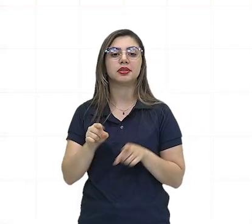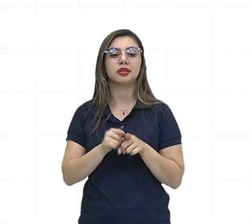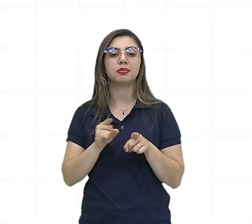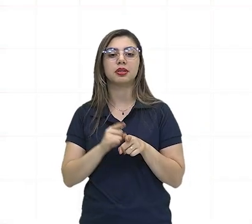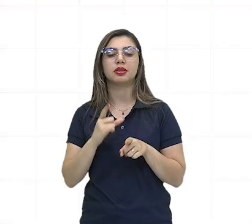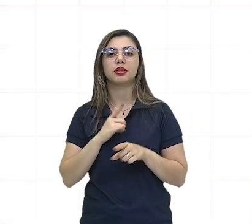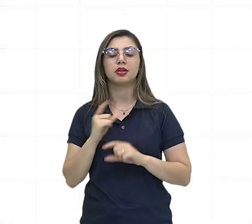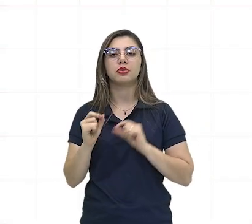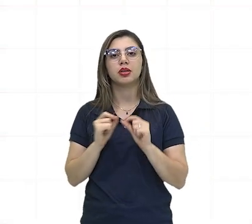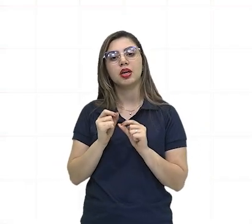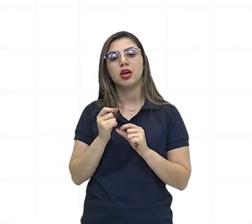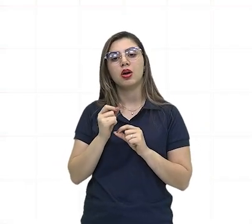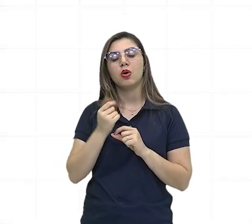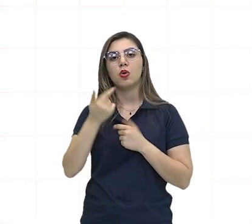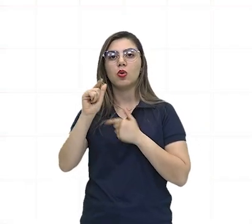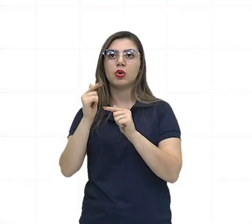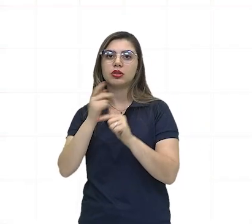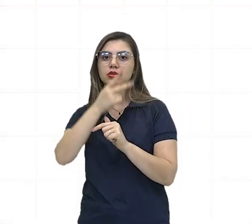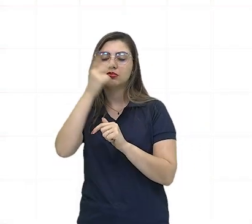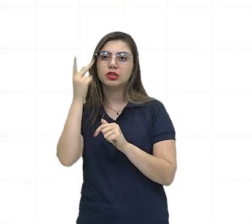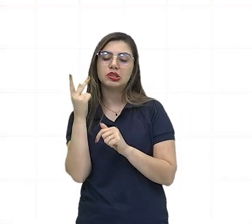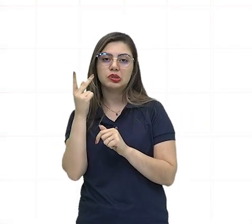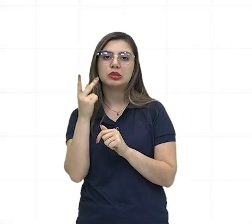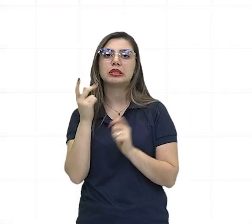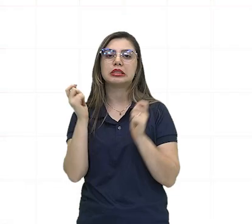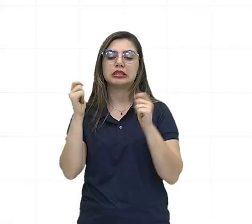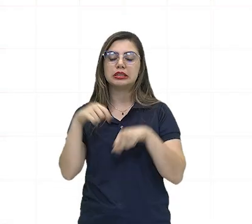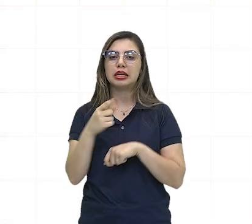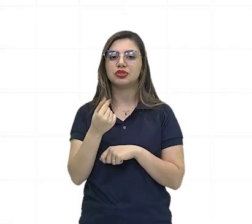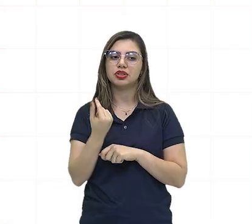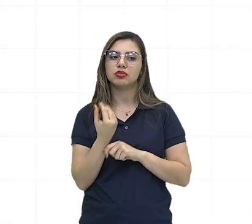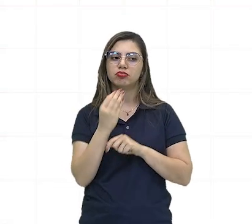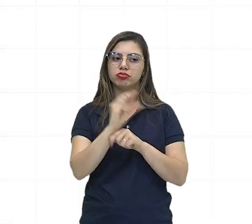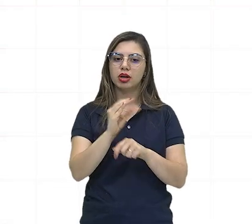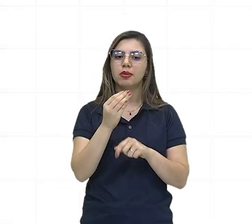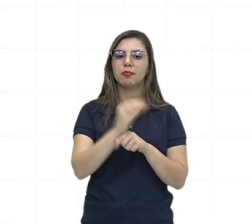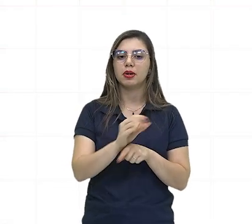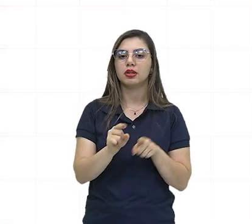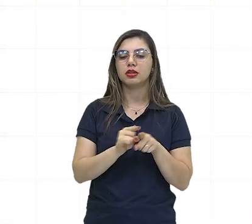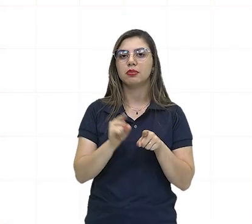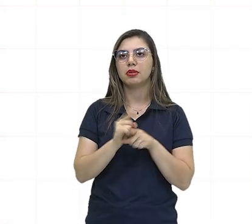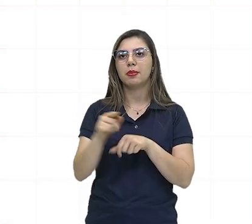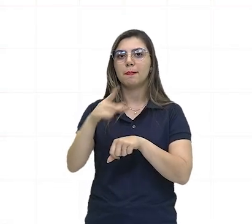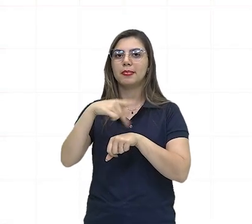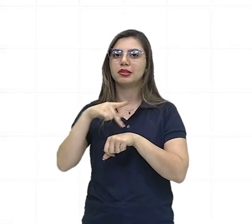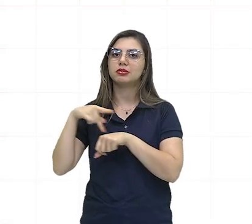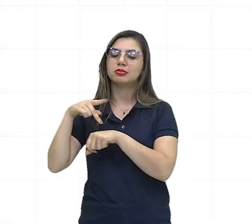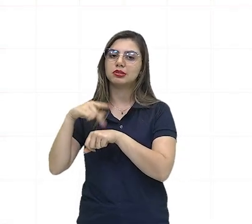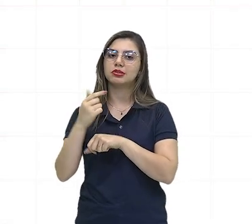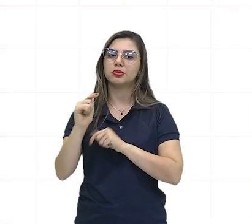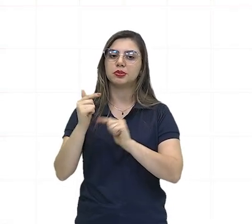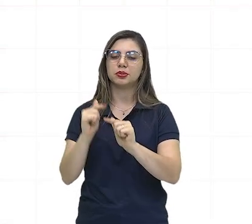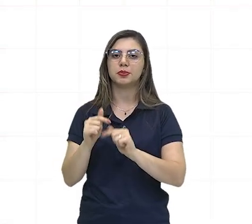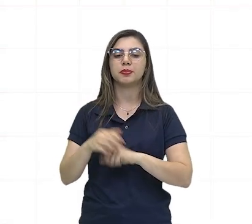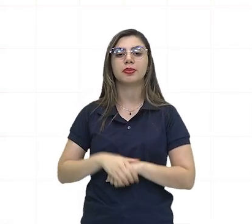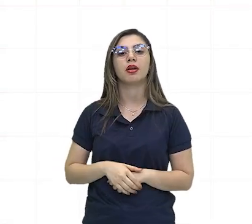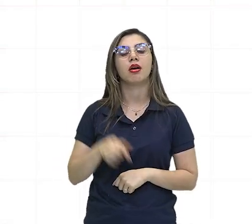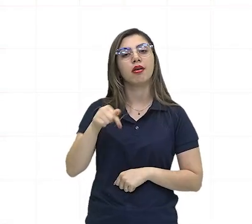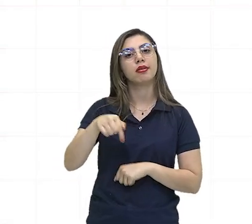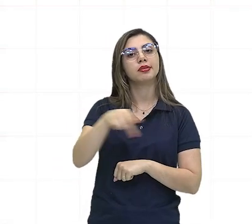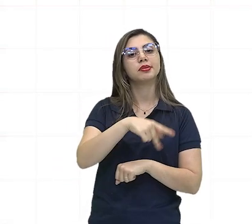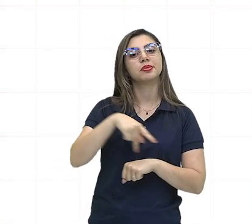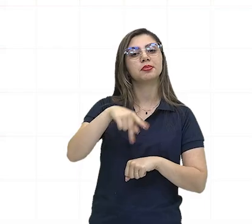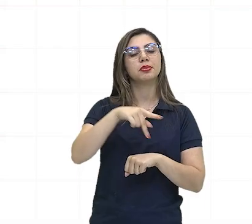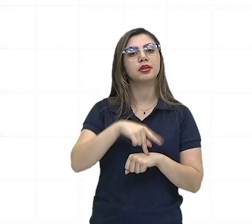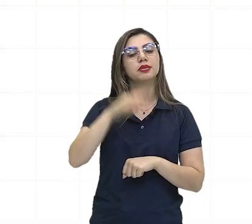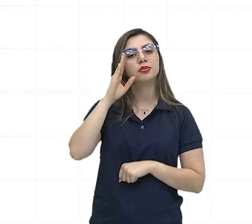de investidores nacionais e estrangeiros, incluindo multinacionais agrícolas. No nosso